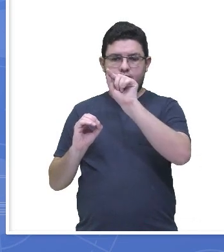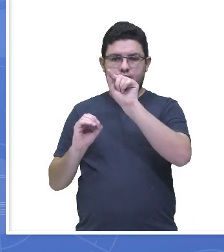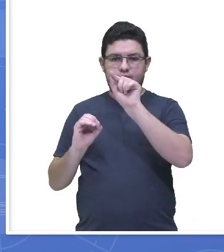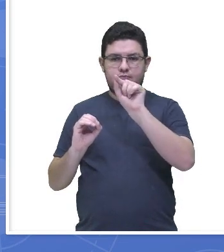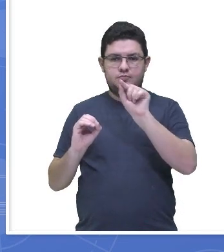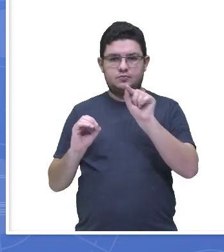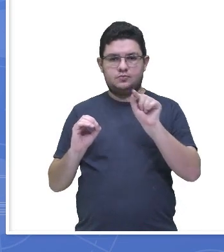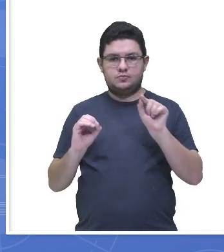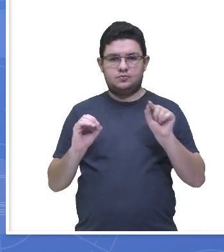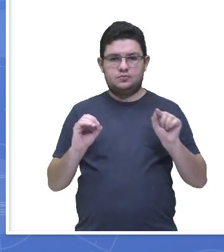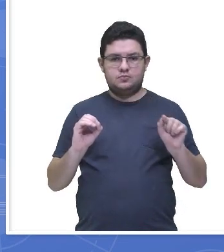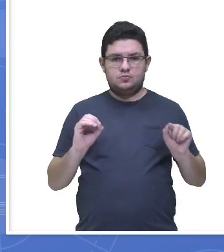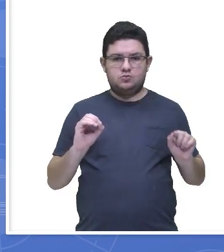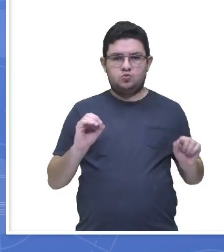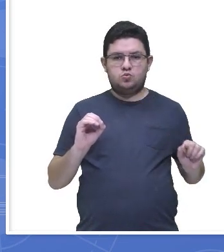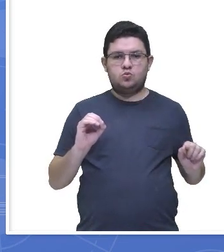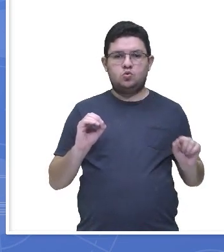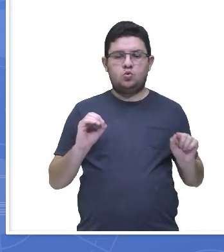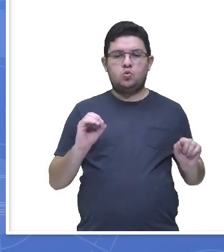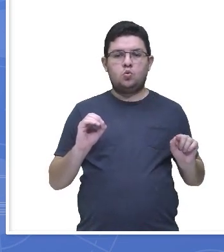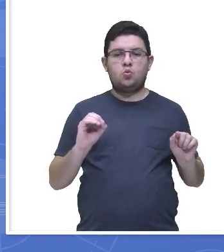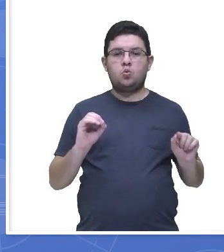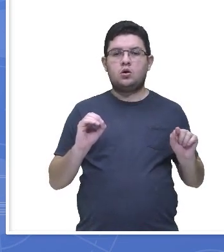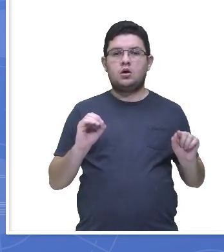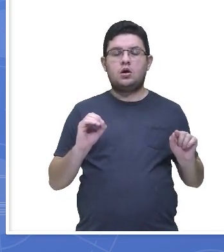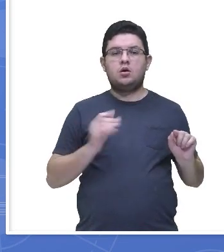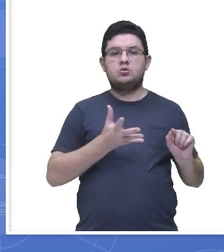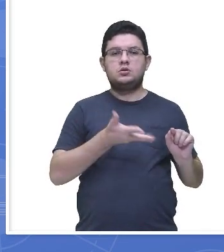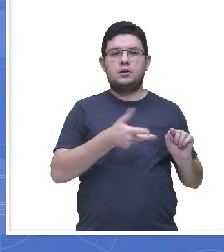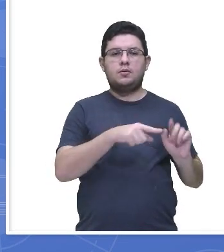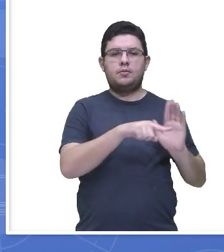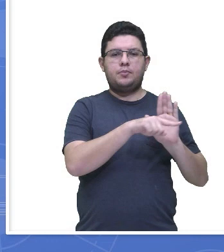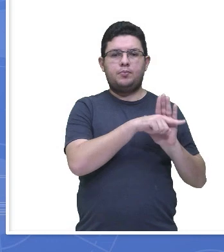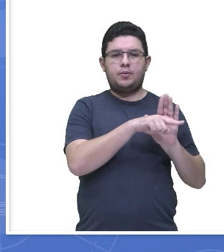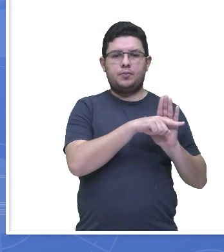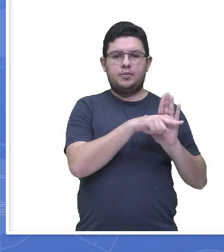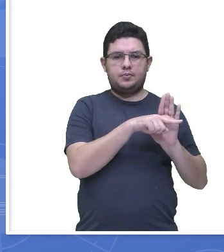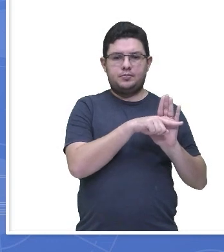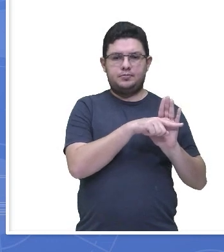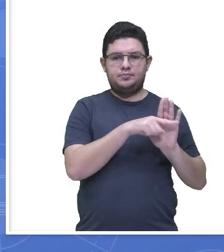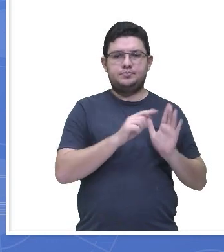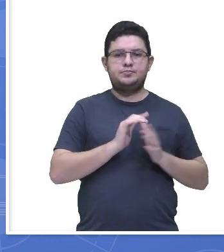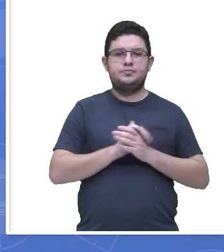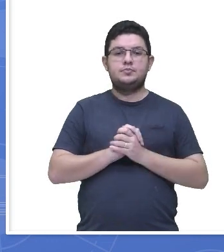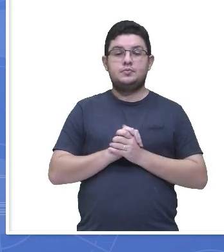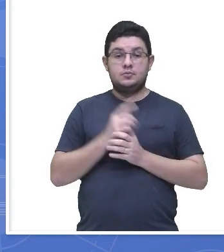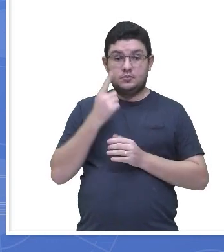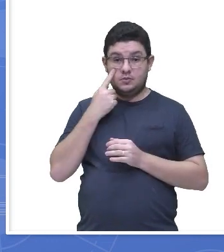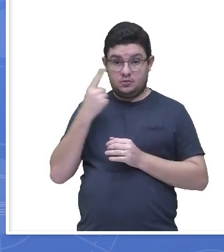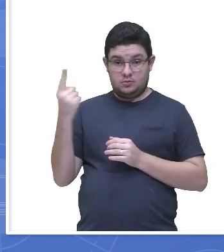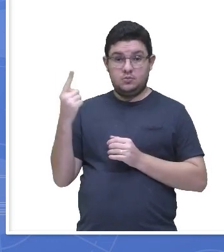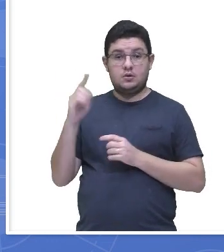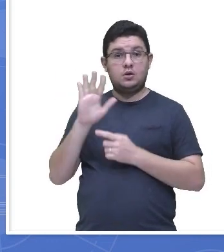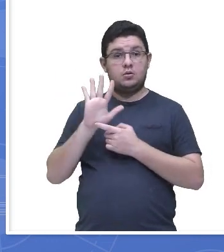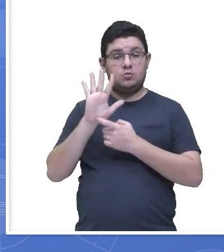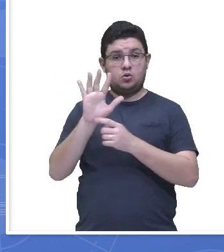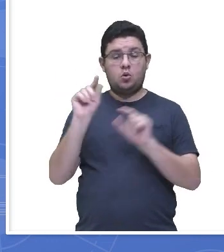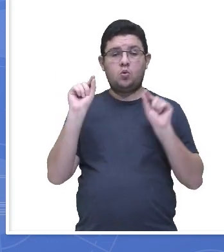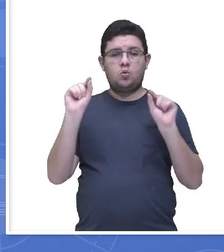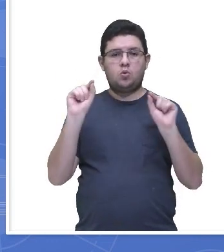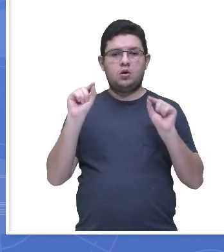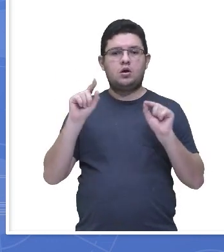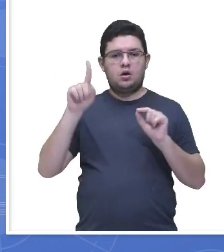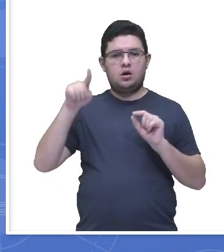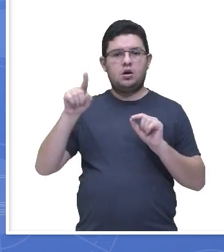a S0 menos VT. Na verdade, este gráfico ele representa exatamente essa função da